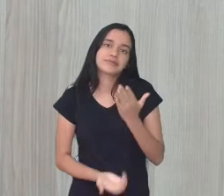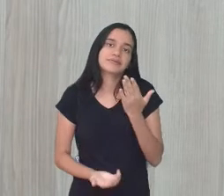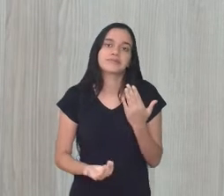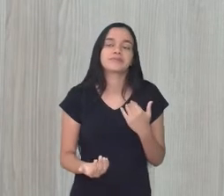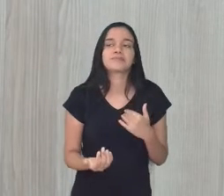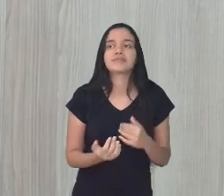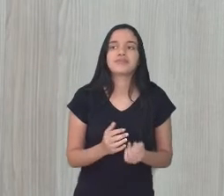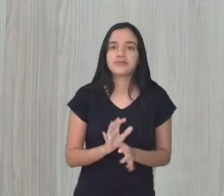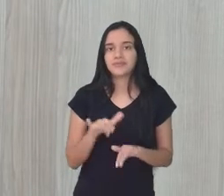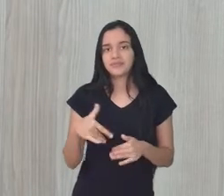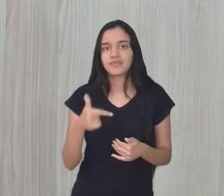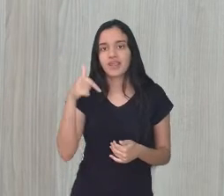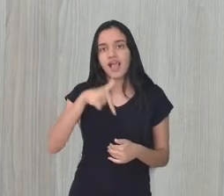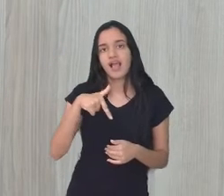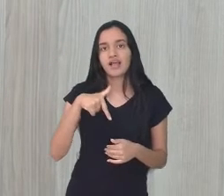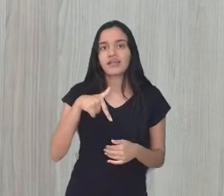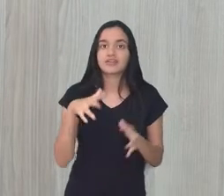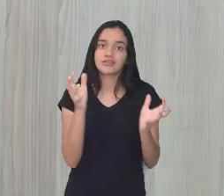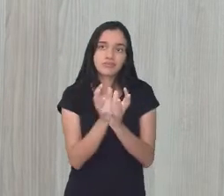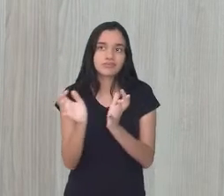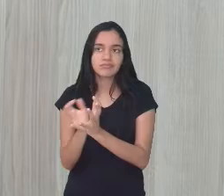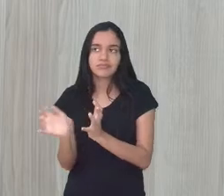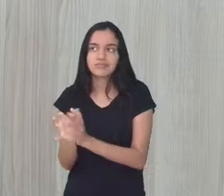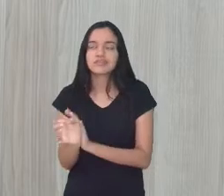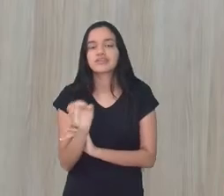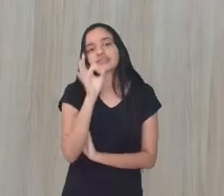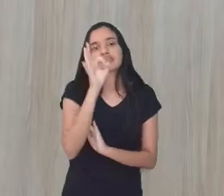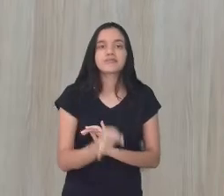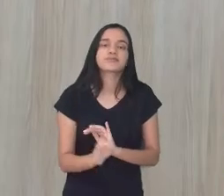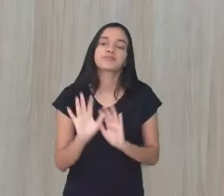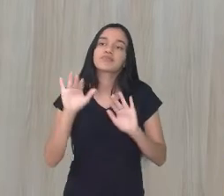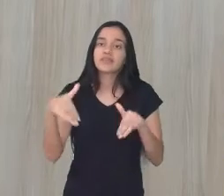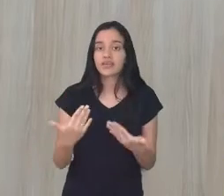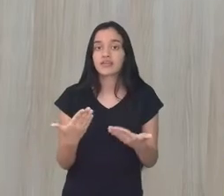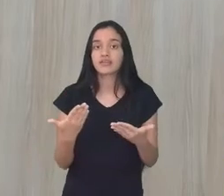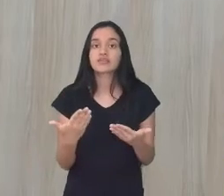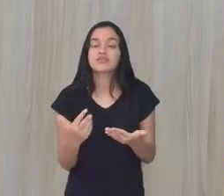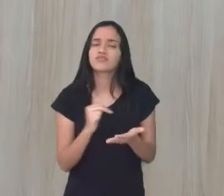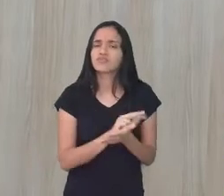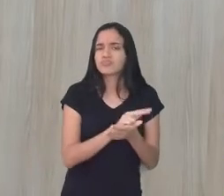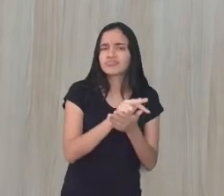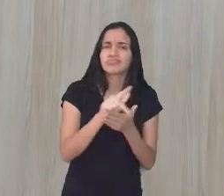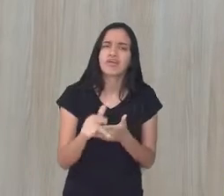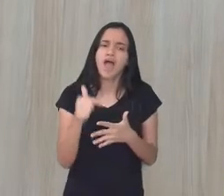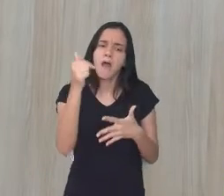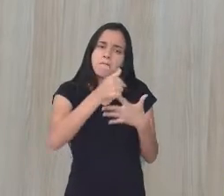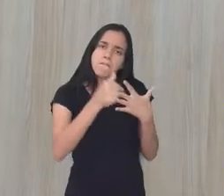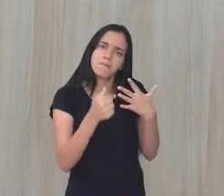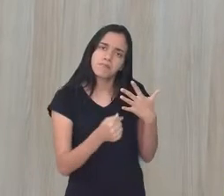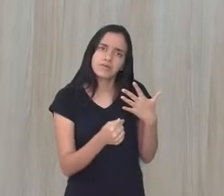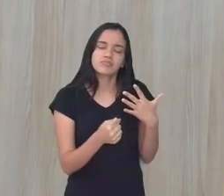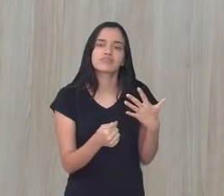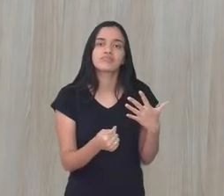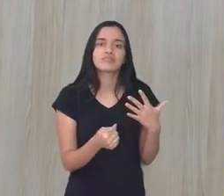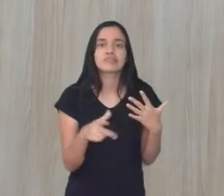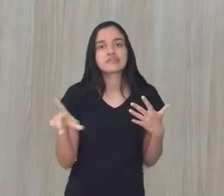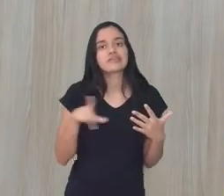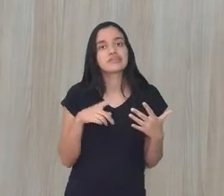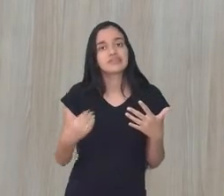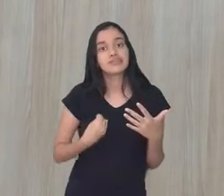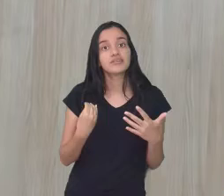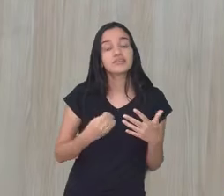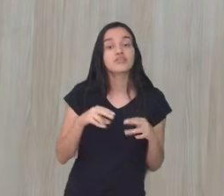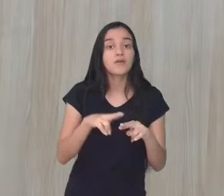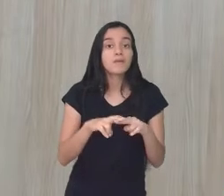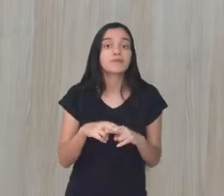seus dedos aqui em território da colônia, né, professora? Exatamente. Então, foram muitas questões, né, que existiram. Por isso